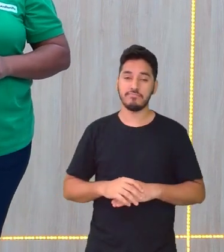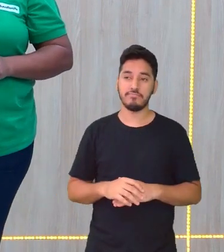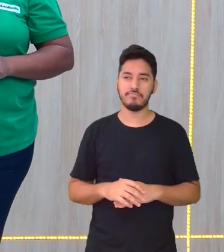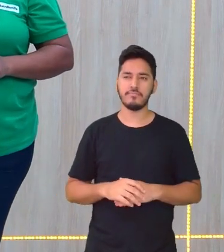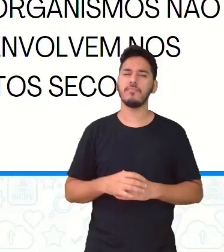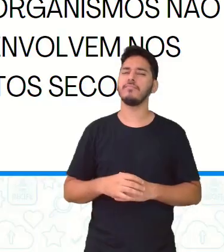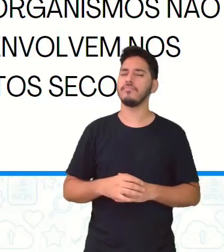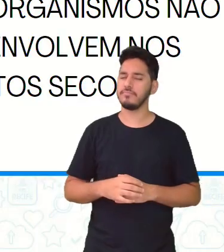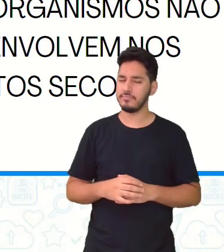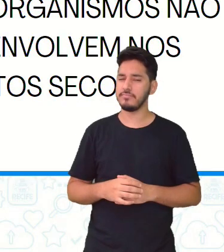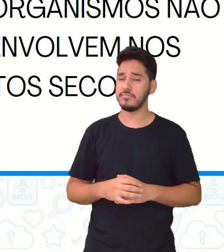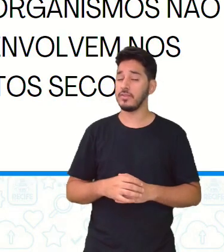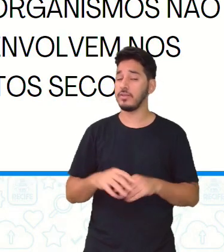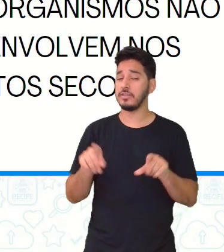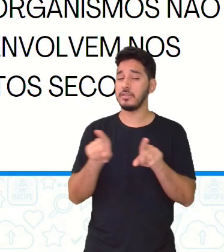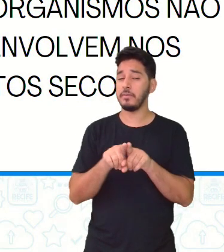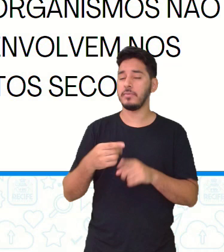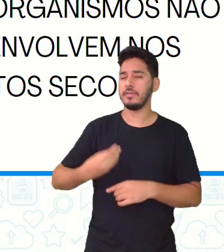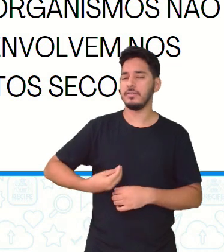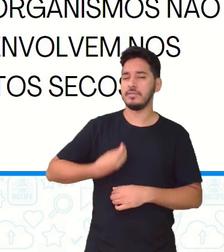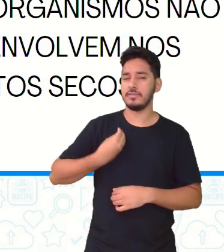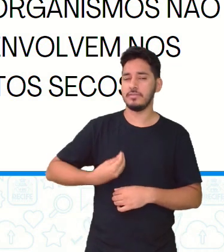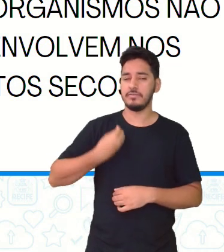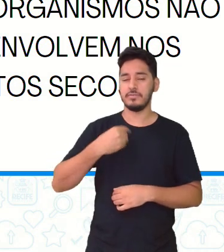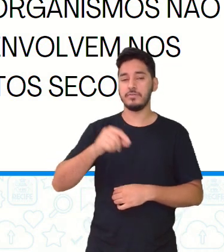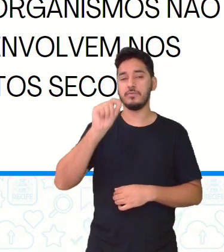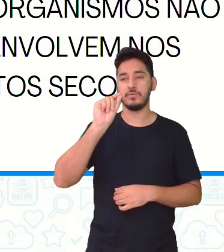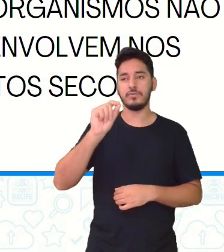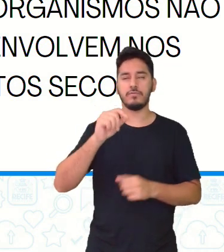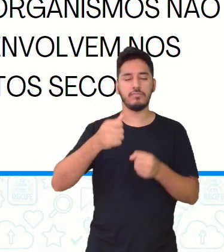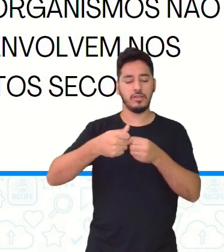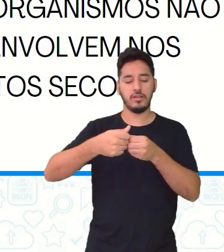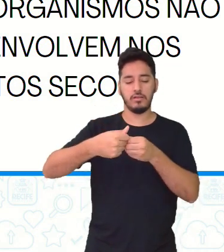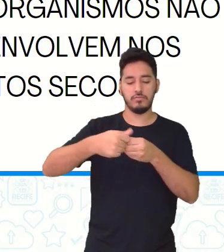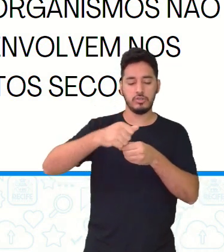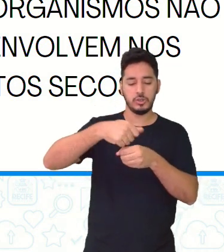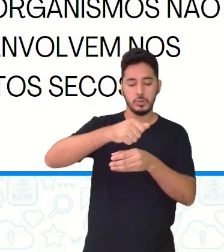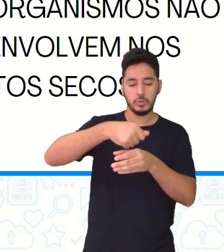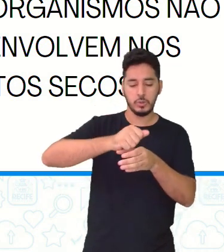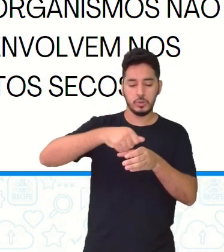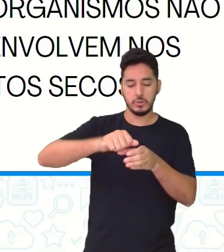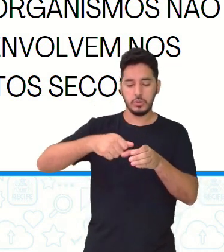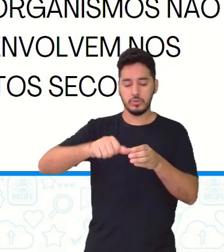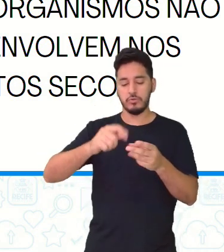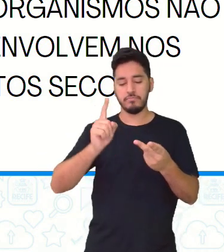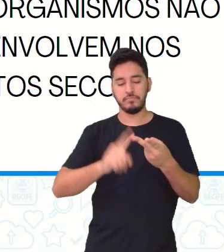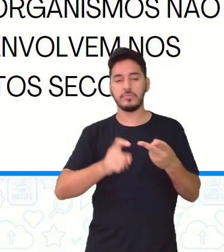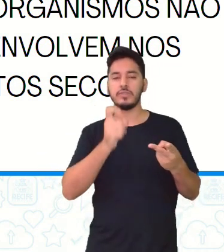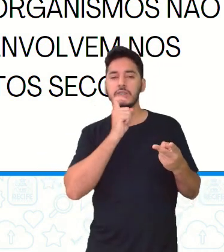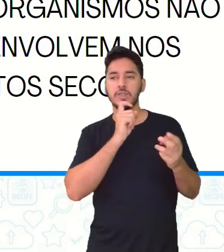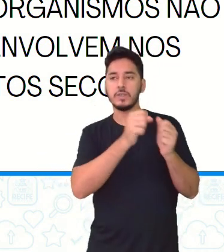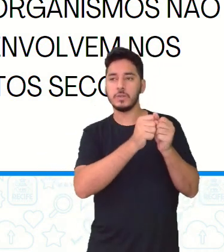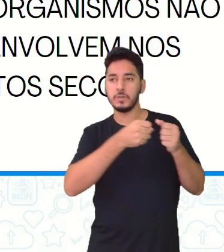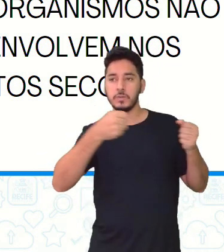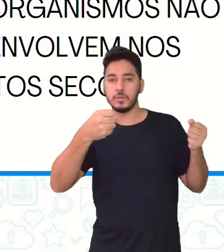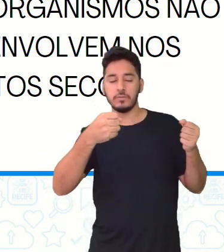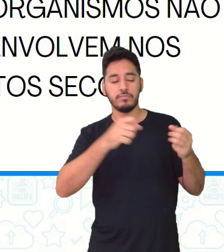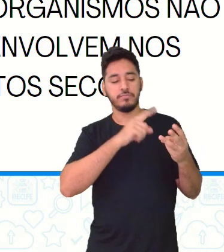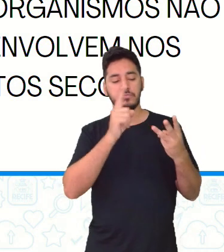E existe também, eu já falei sobre o enlatamento, eu já falei sobre a refrigeração, existe também